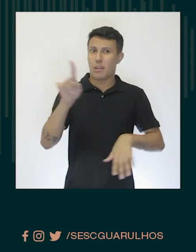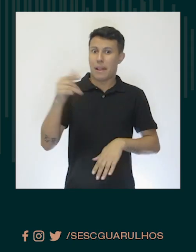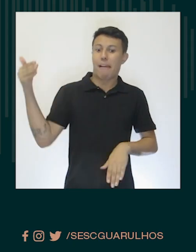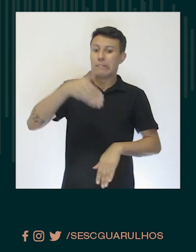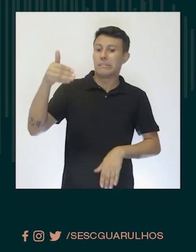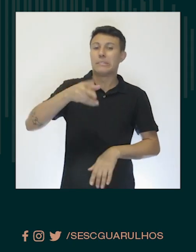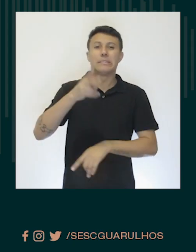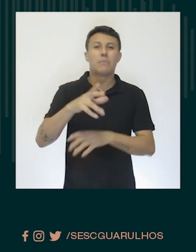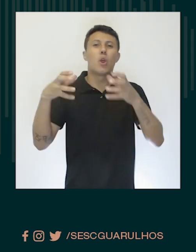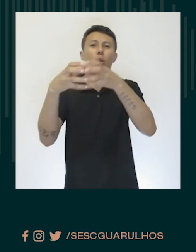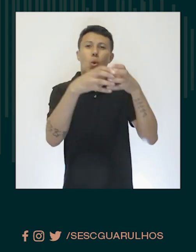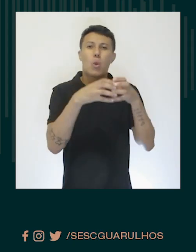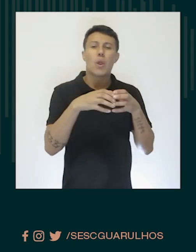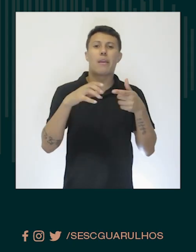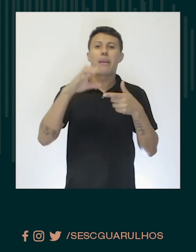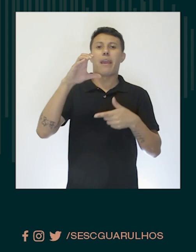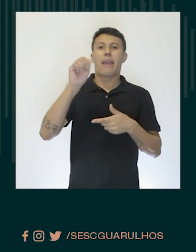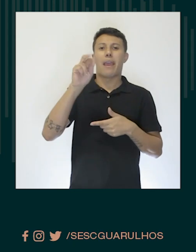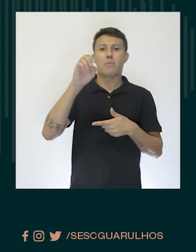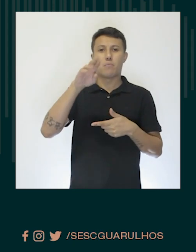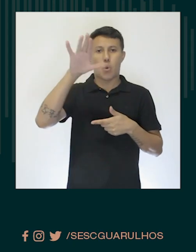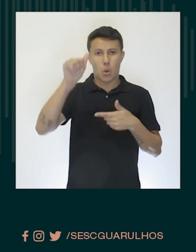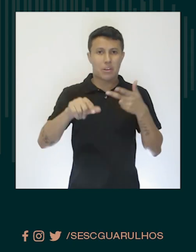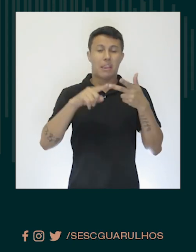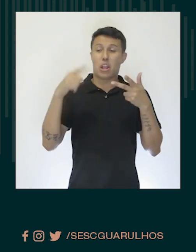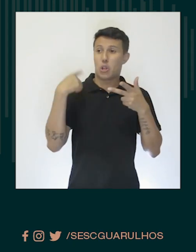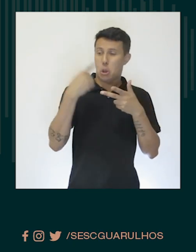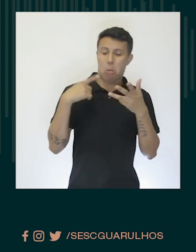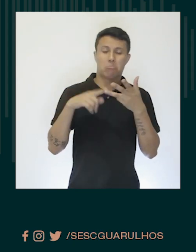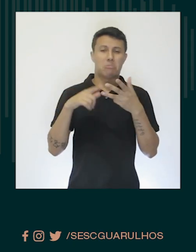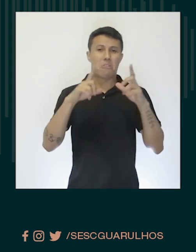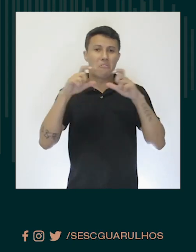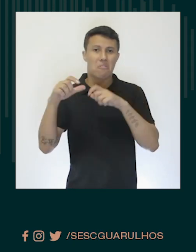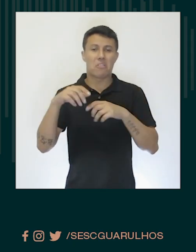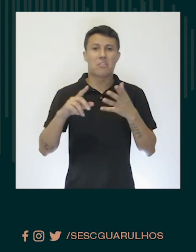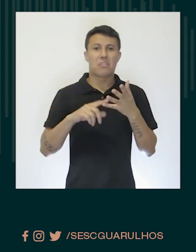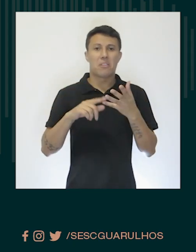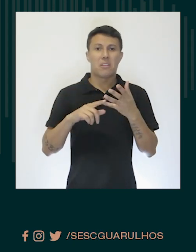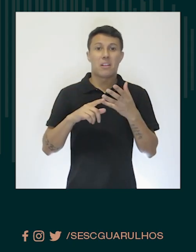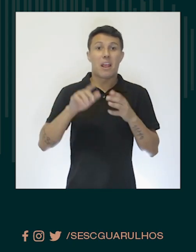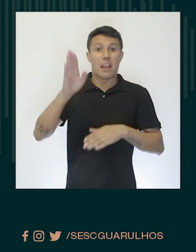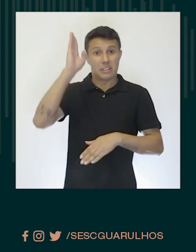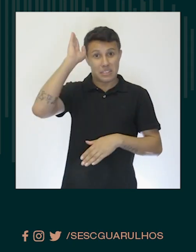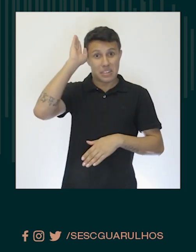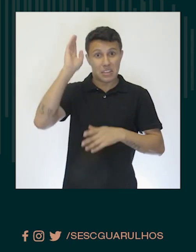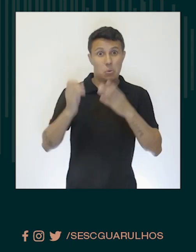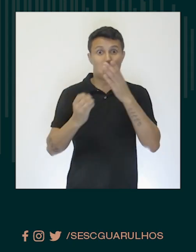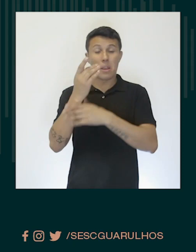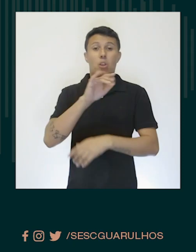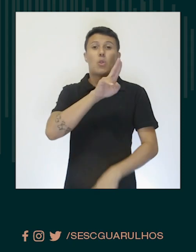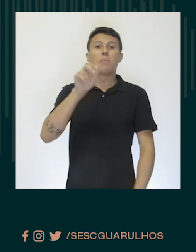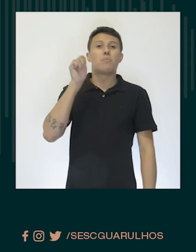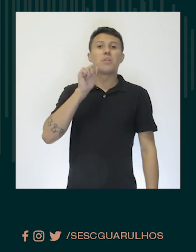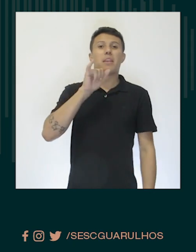as bandas Carbônica, a gente, os Alambiques. Fotografou o Arrastão Cultural no Sesc, que é a Isabelle